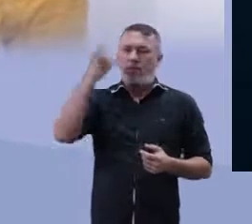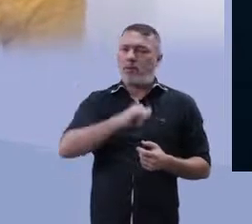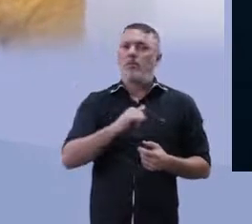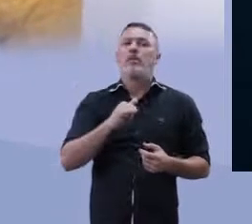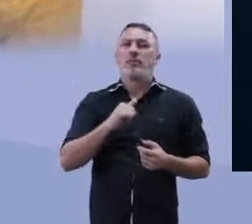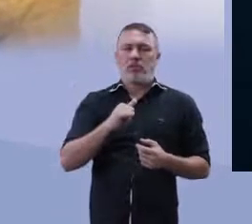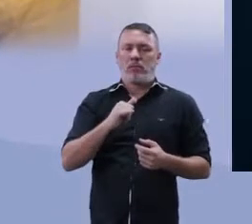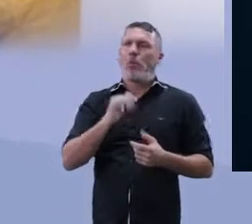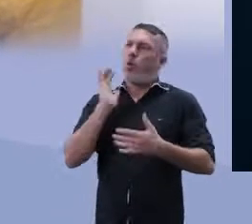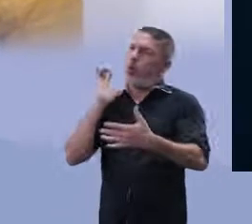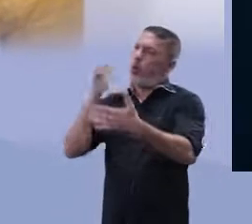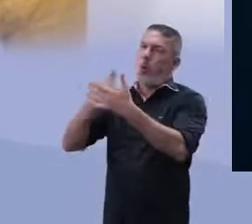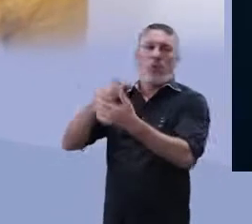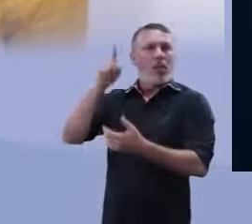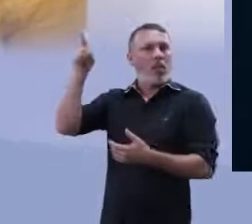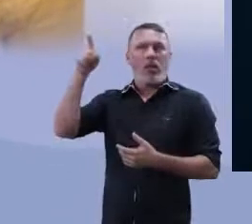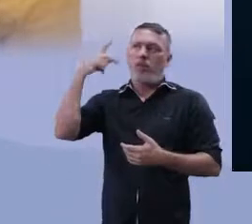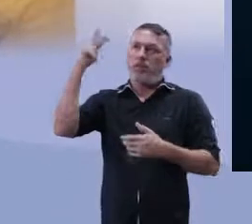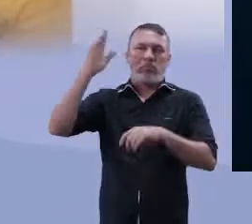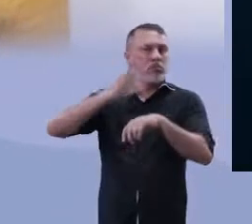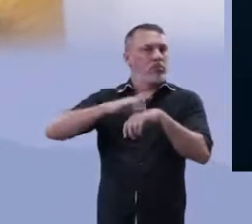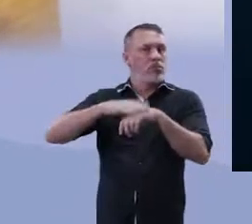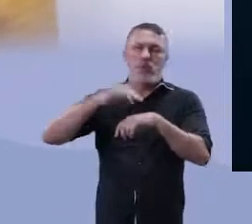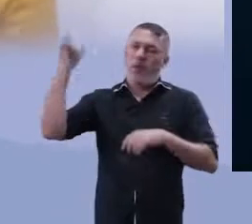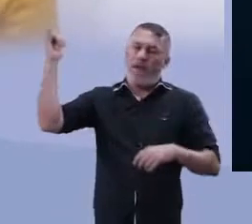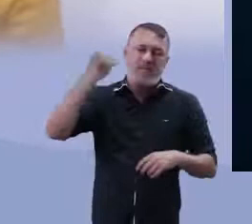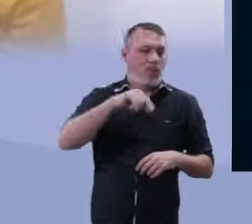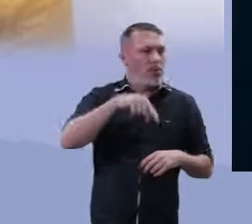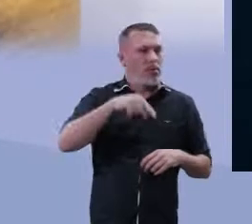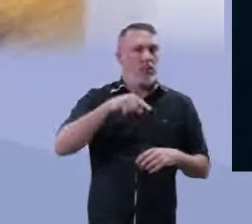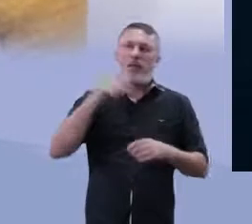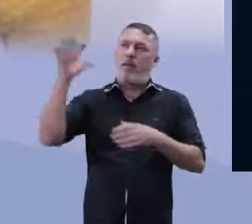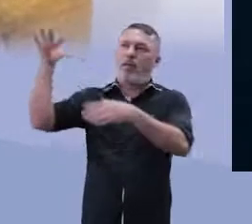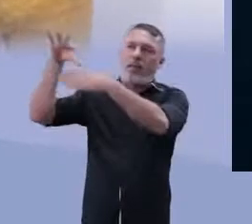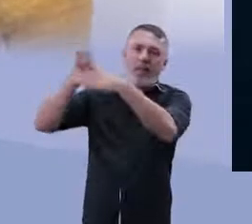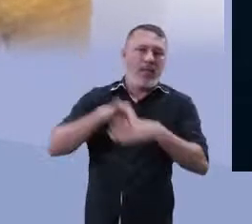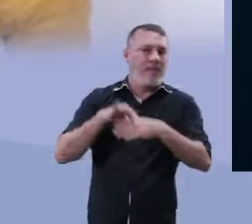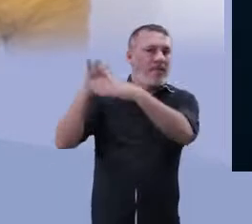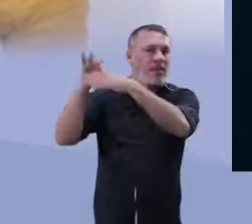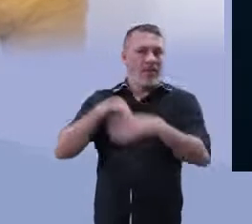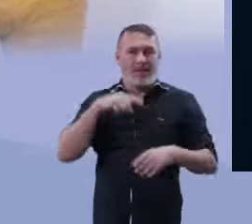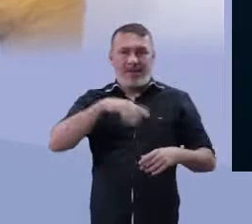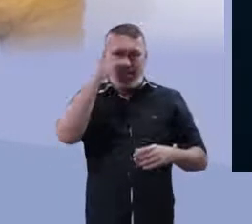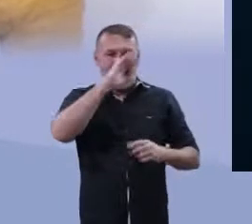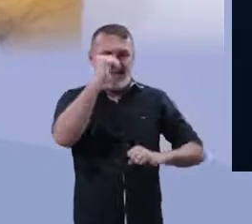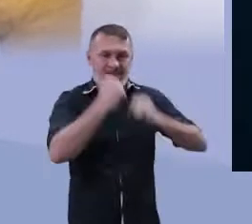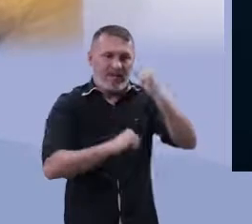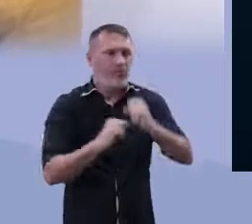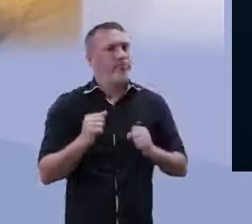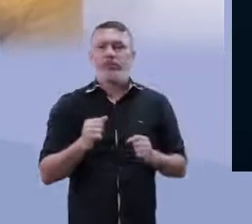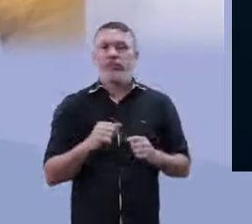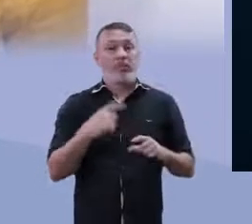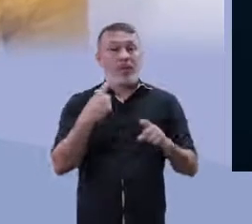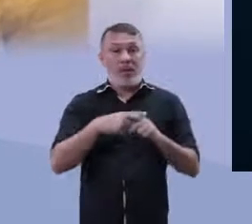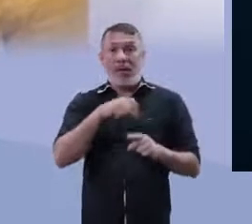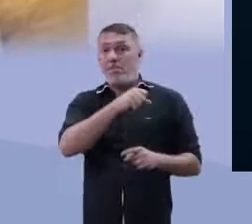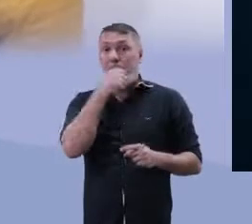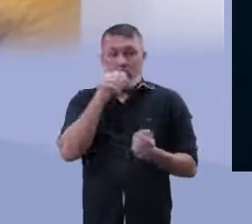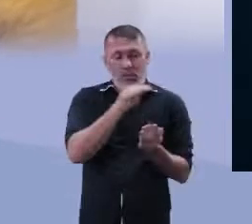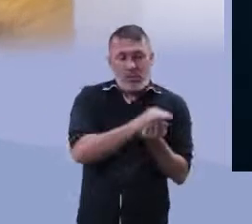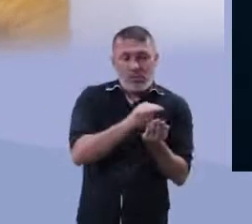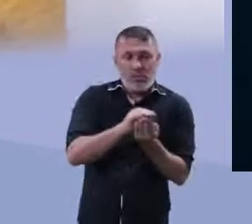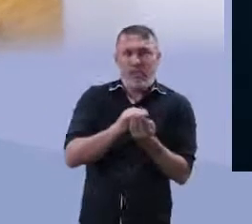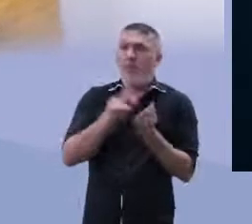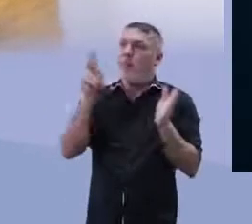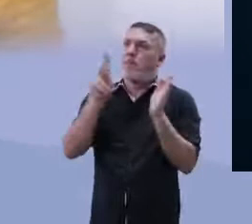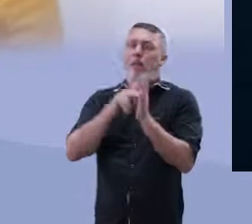Ou seja, eles fazem uso dos recursos do país aonde se instalam, né? Porque se o pãozinho do McDonald's